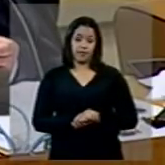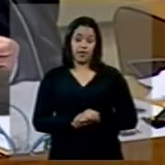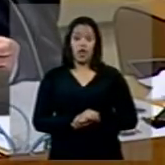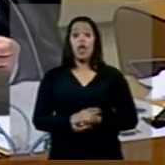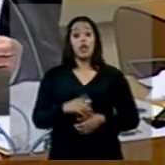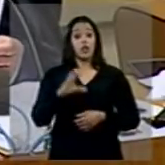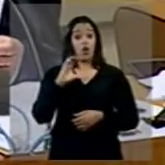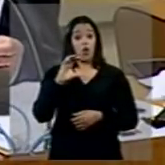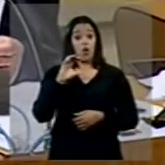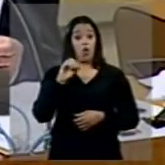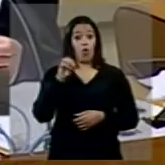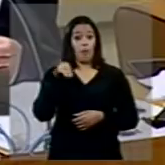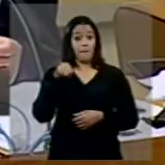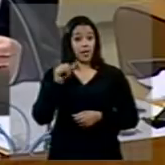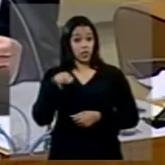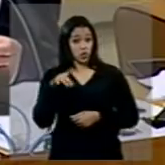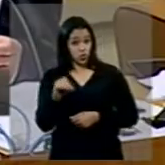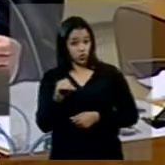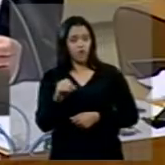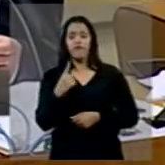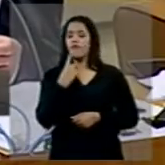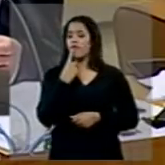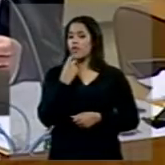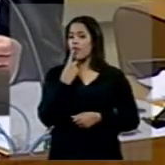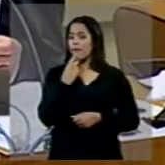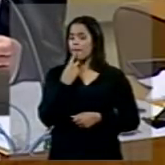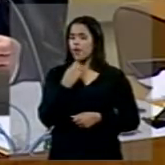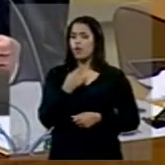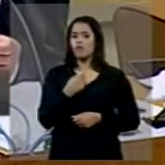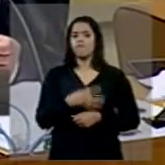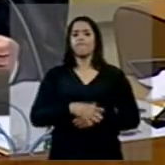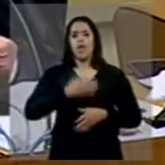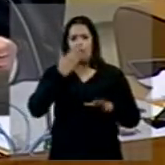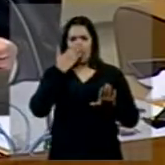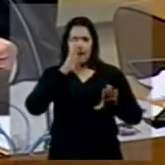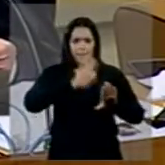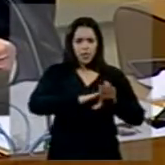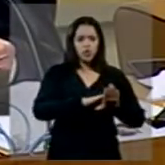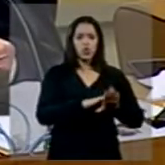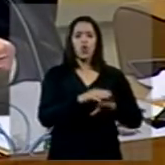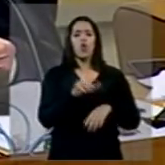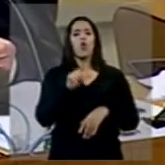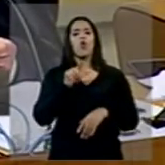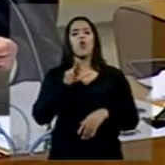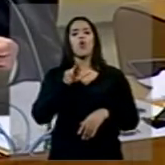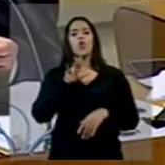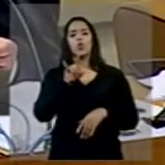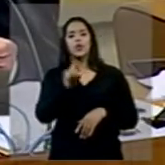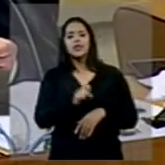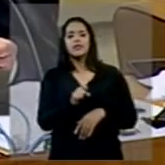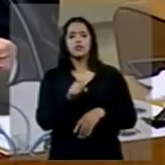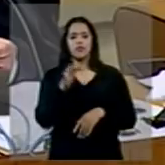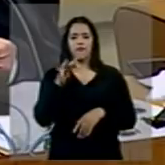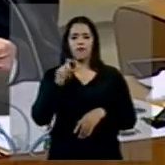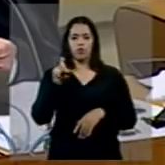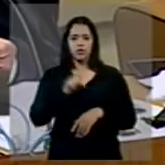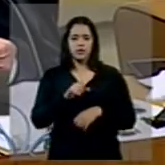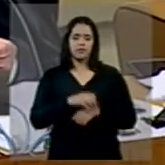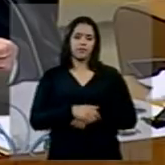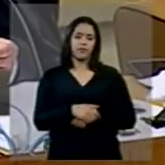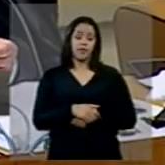Vermelho ameaçou de morte o juiz eleitoral, então, Luiz Fux. Agentes da Polícia